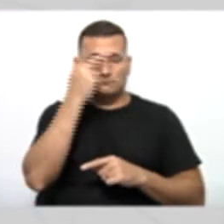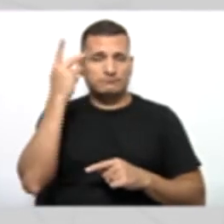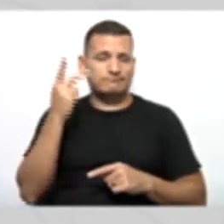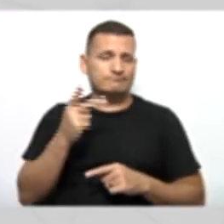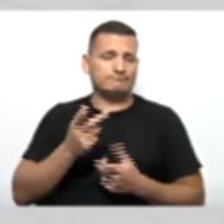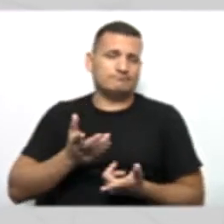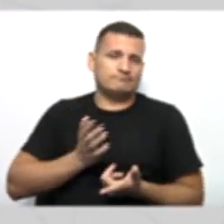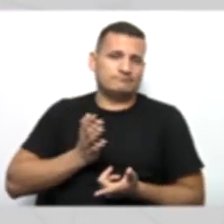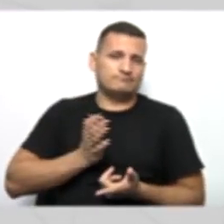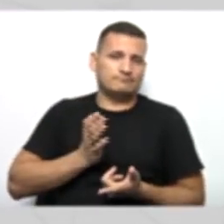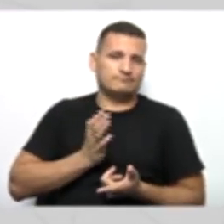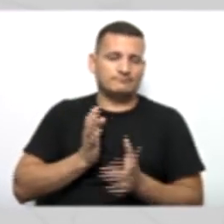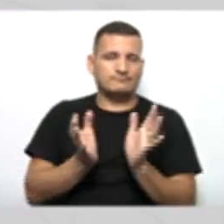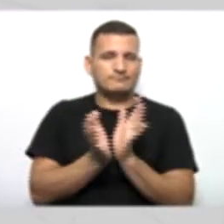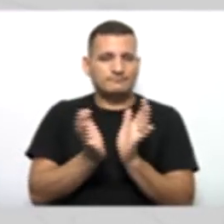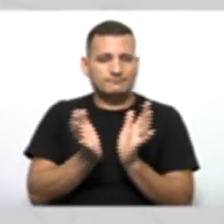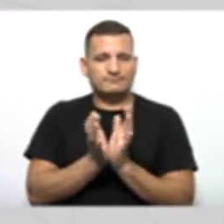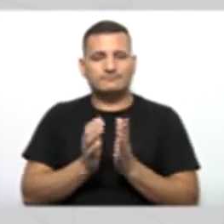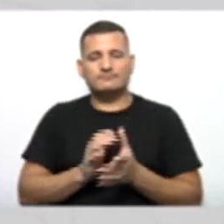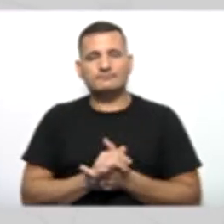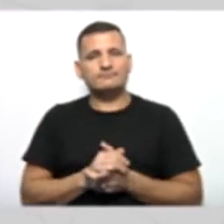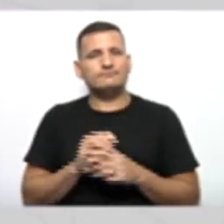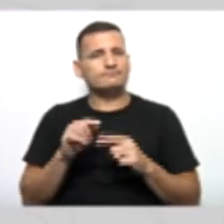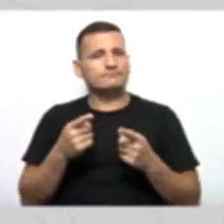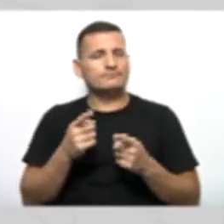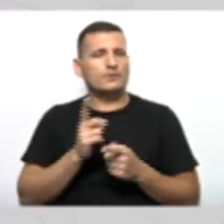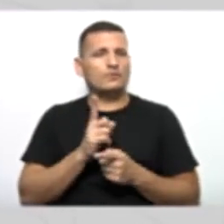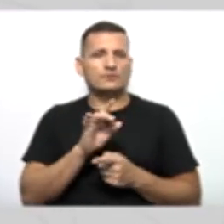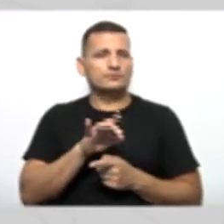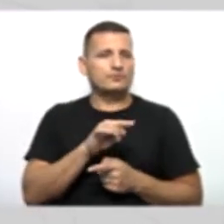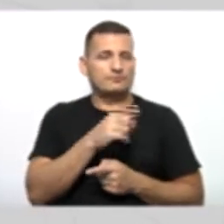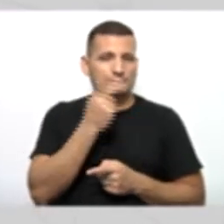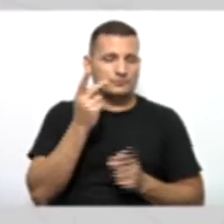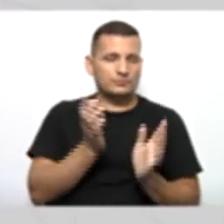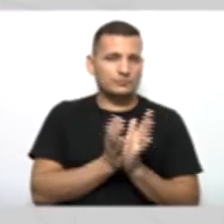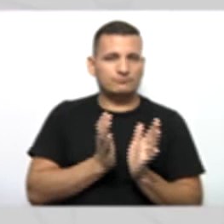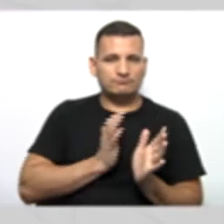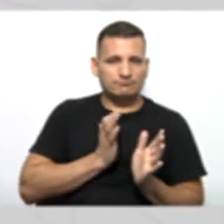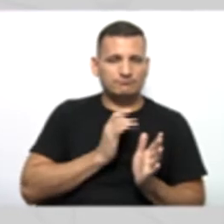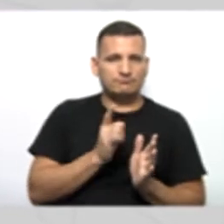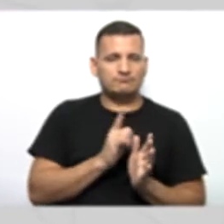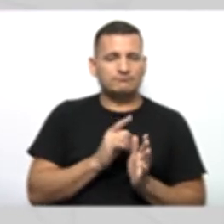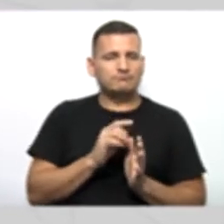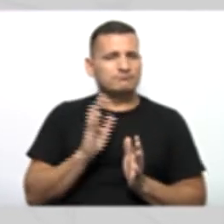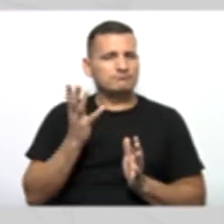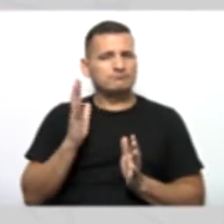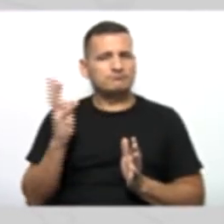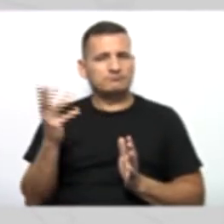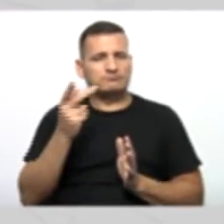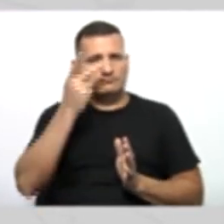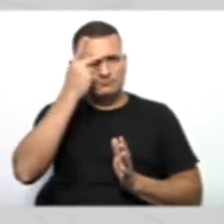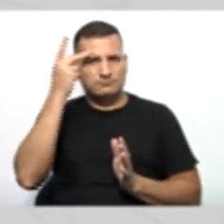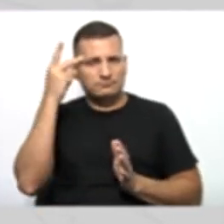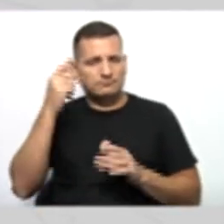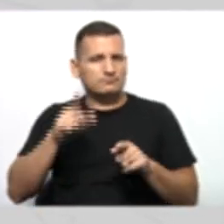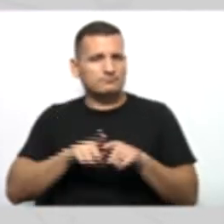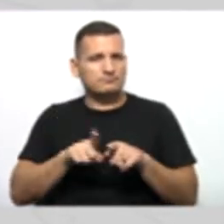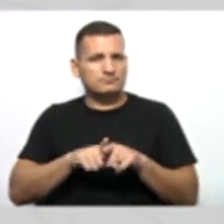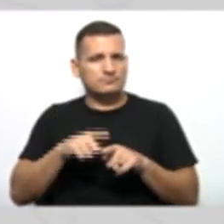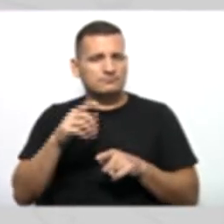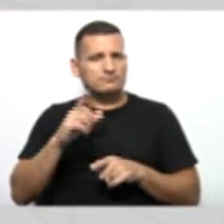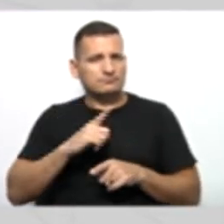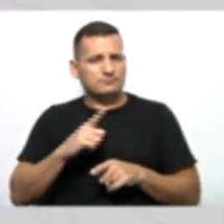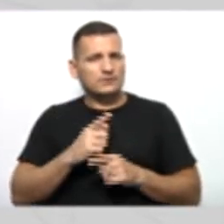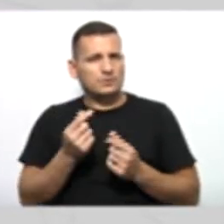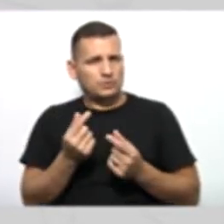financeiros. Mas nós estamos falando de uma classe detentora de recursos financeiros. Será que todas as pessoas detêm recursos